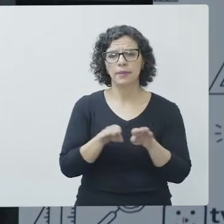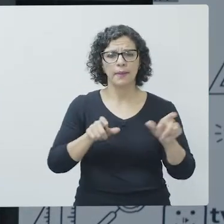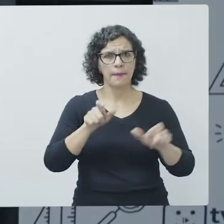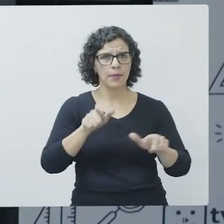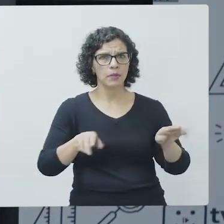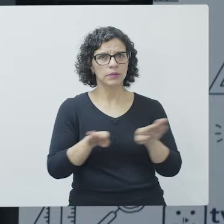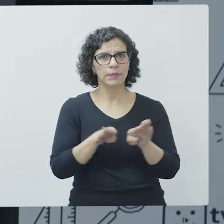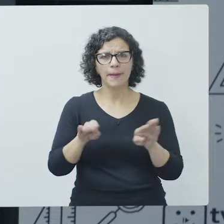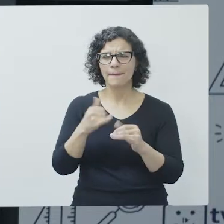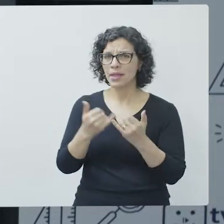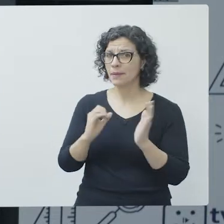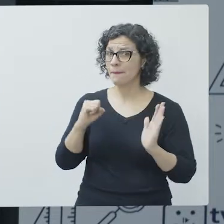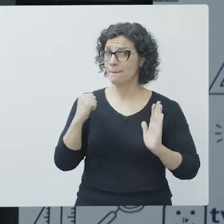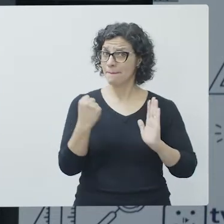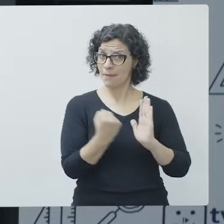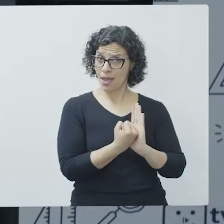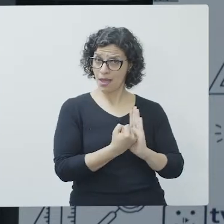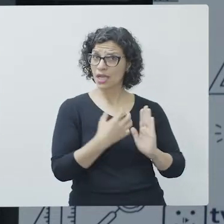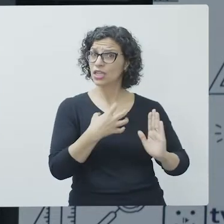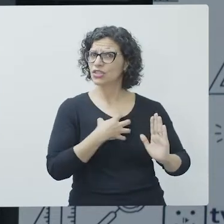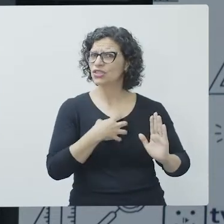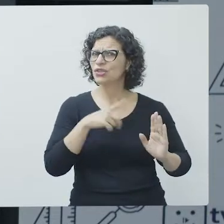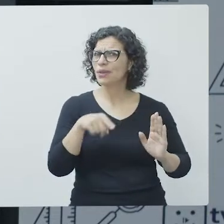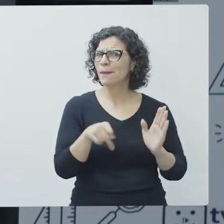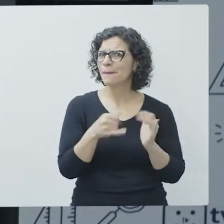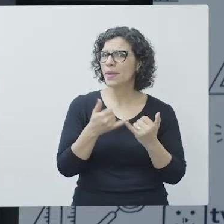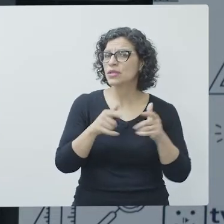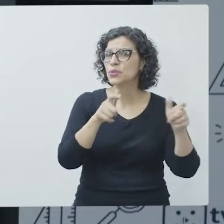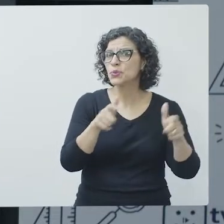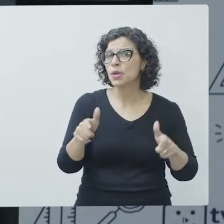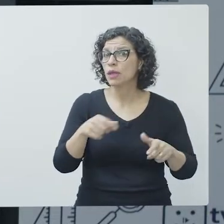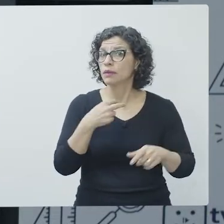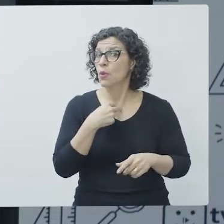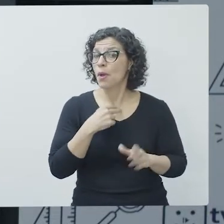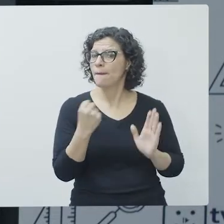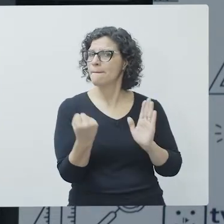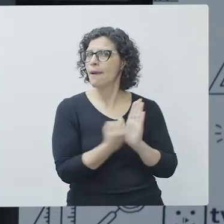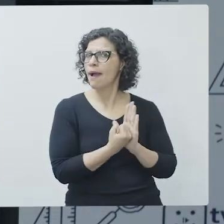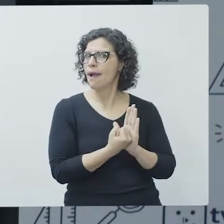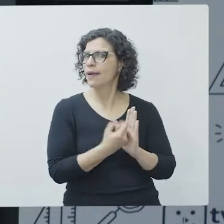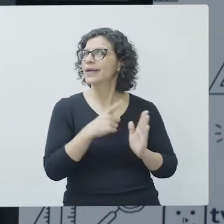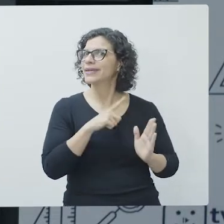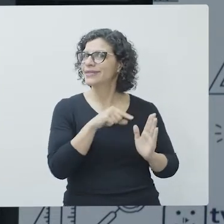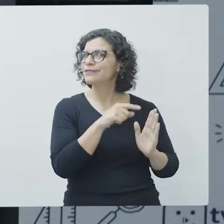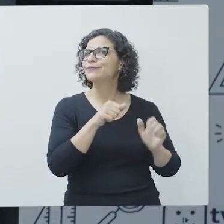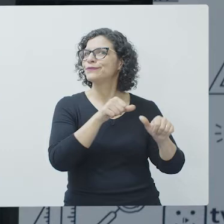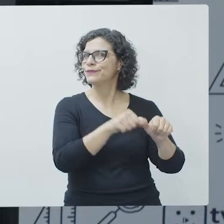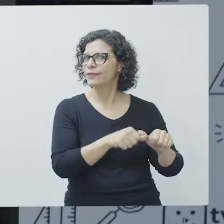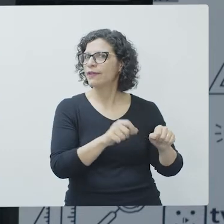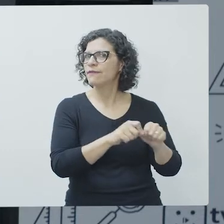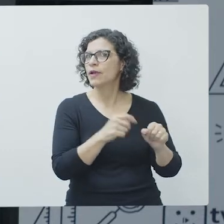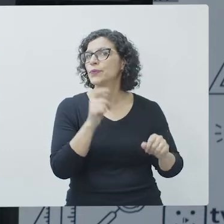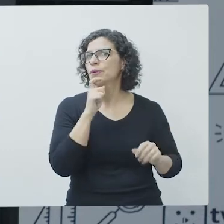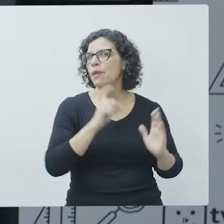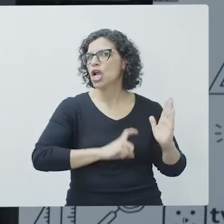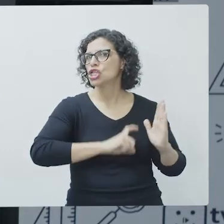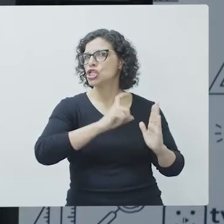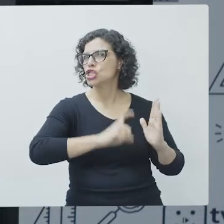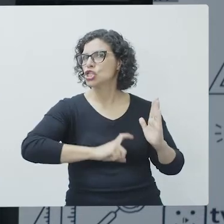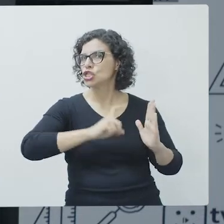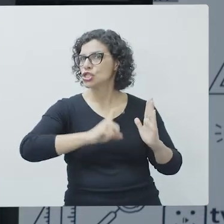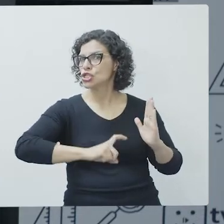Muitas pessoas deixam marcas, mas inclusive, por exemplo, em lugares que não podem deixar as marcas, né? Então, por exemplo, os